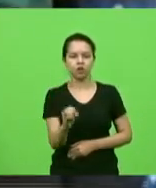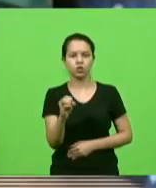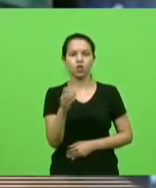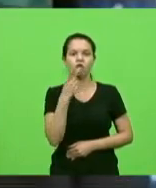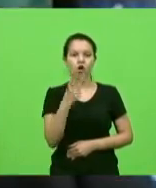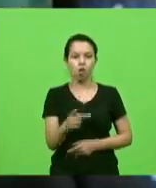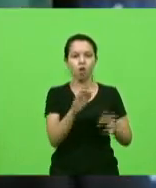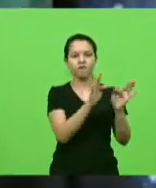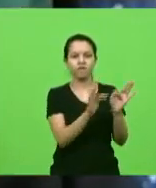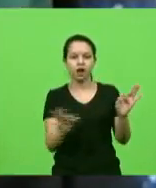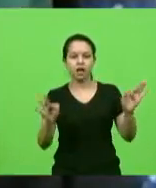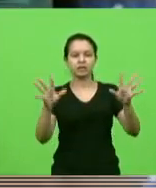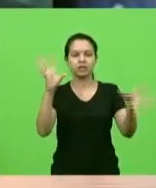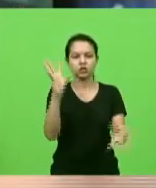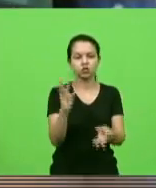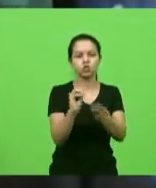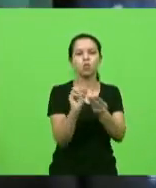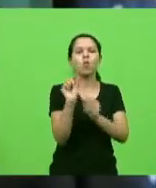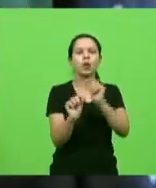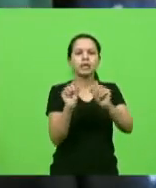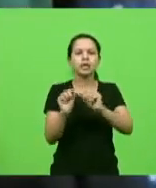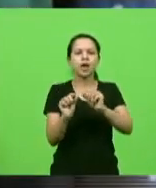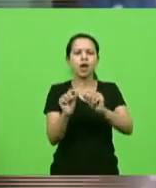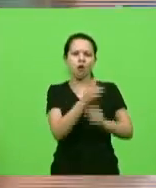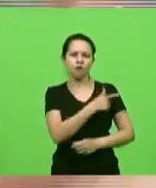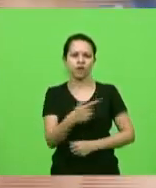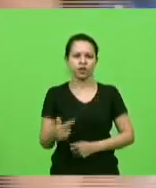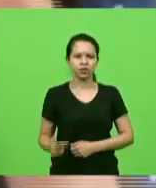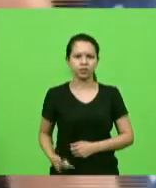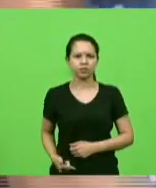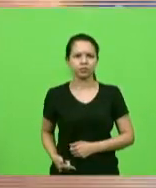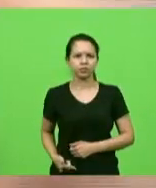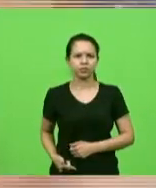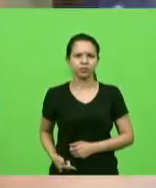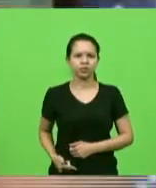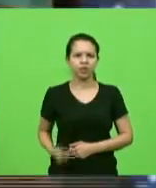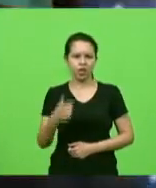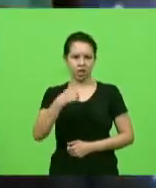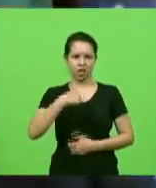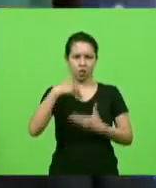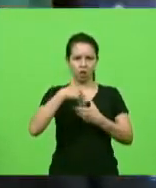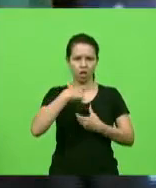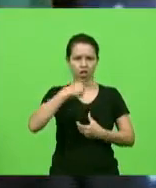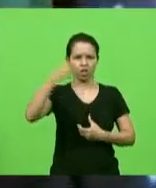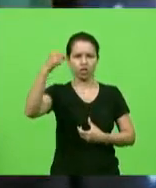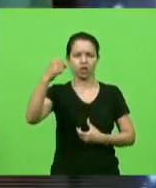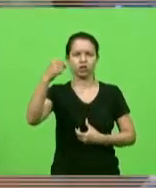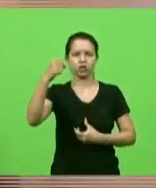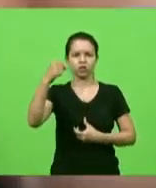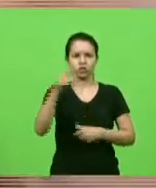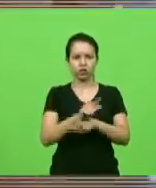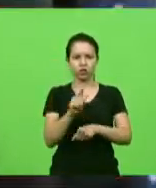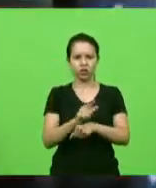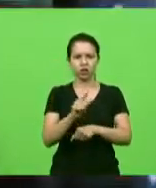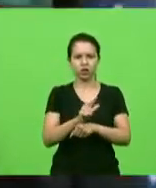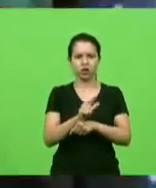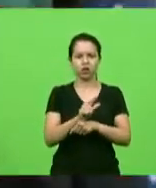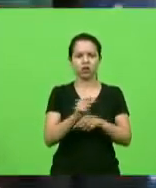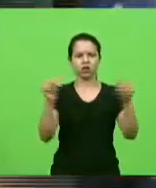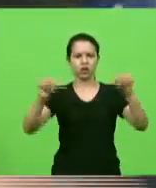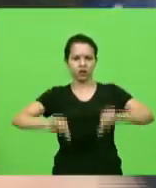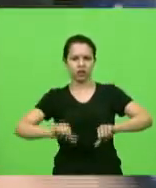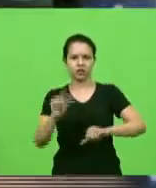que resume o que é governar a boa "não Fui eleito para ser o gerente da crise foi